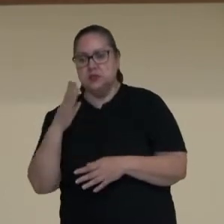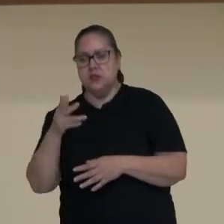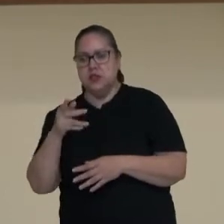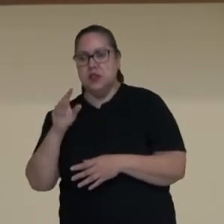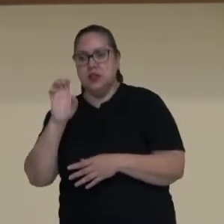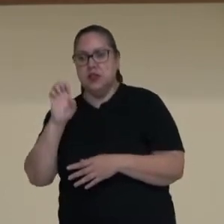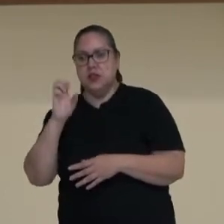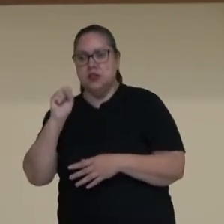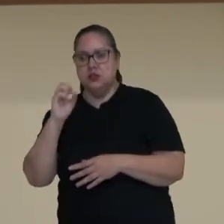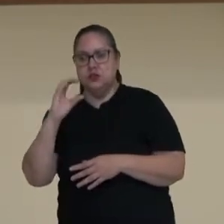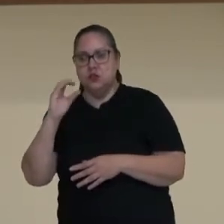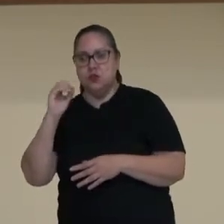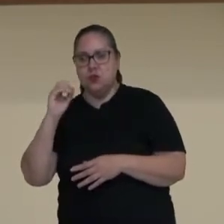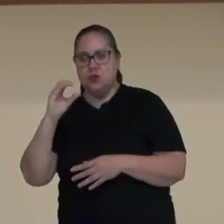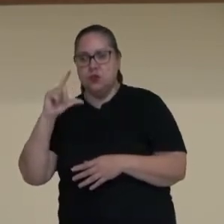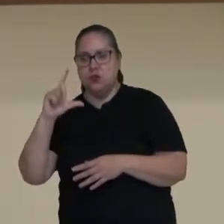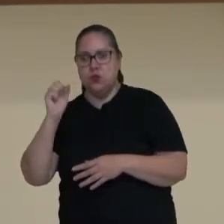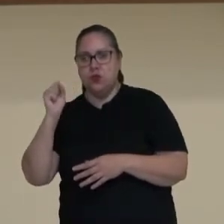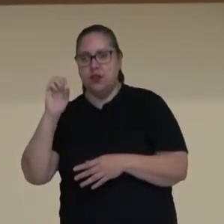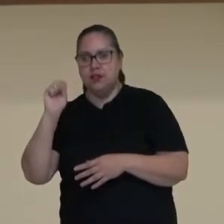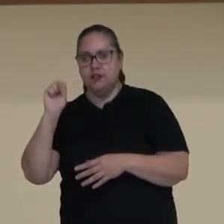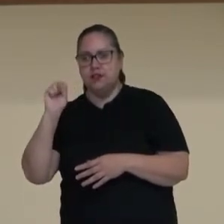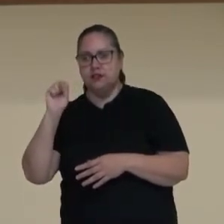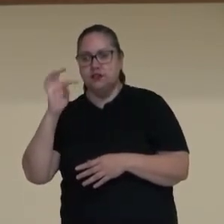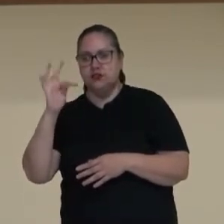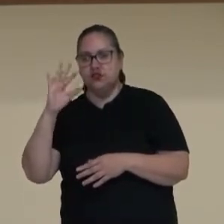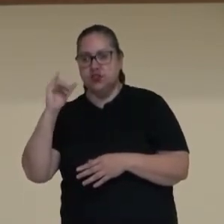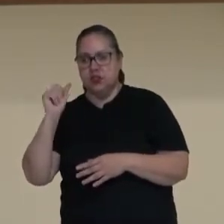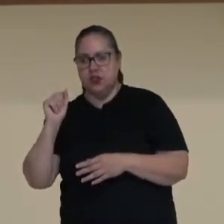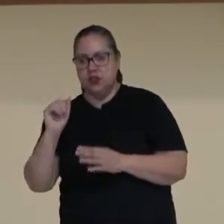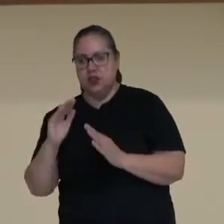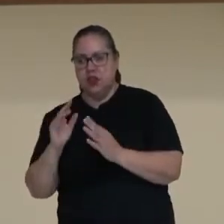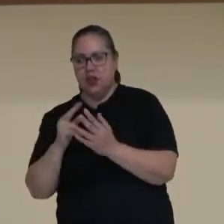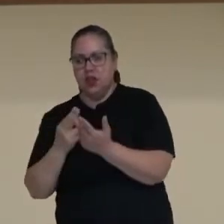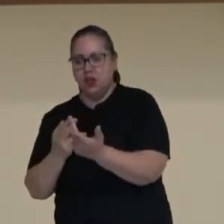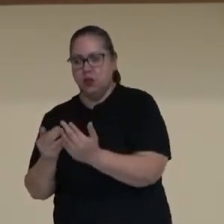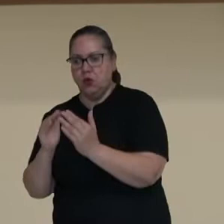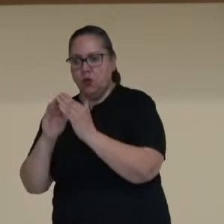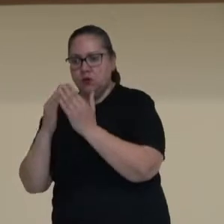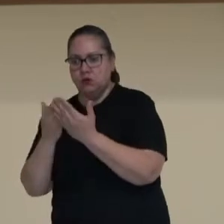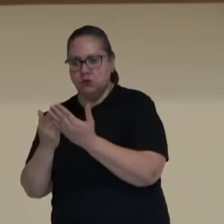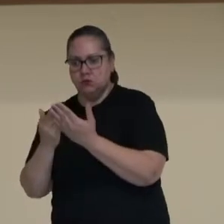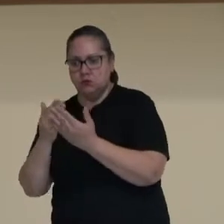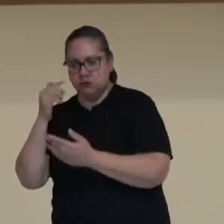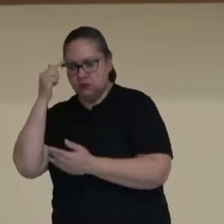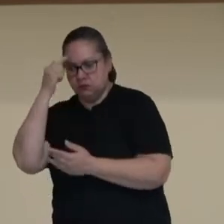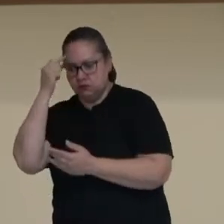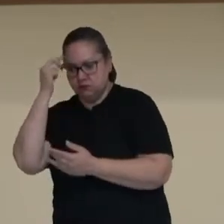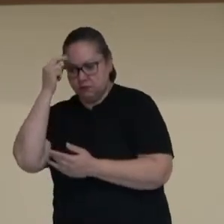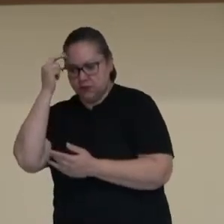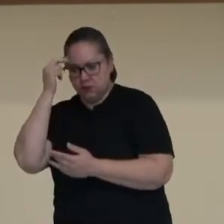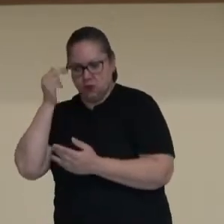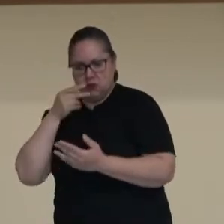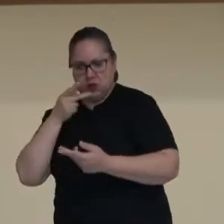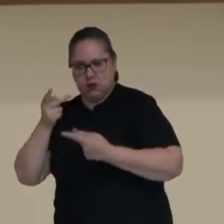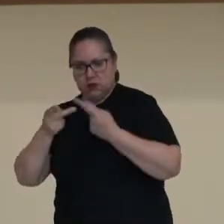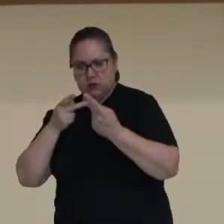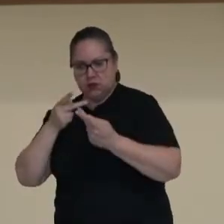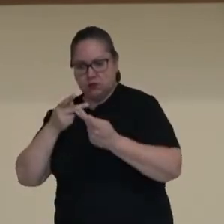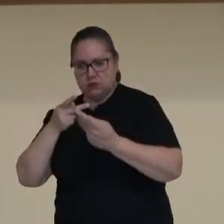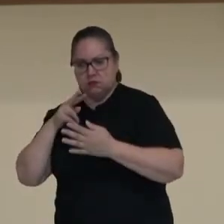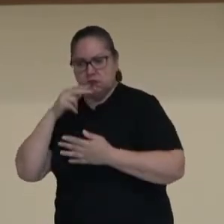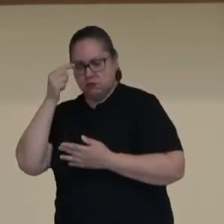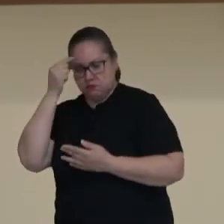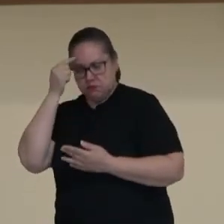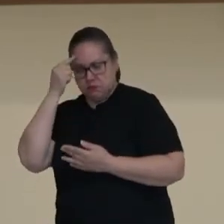palavra escola, né? Porque tem muito a ver com isso mesmo. Eles estavam pensando no caráter racional, como que eu vou defender